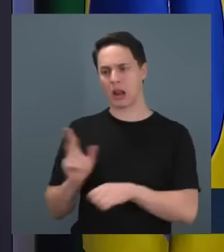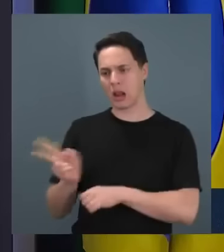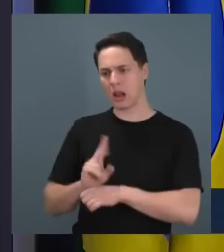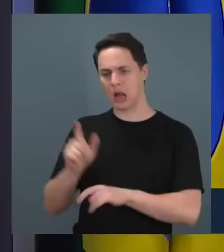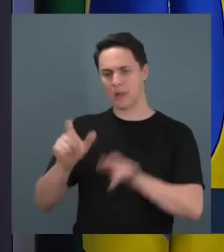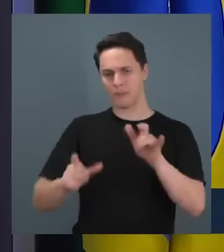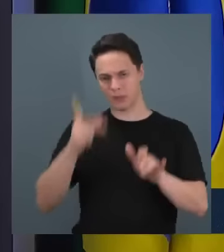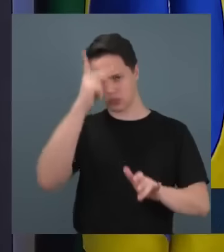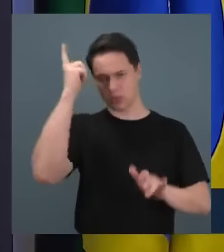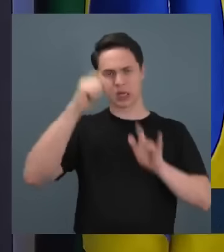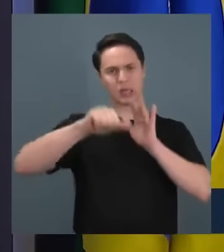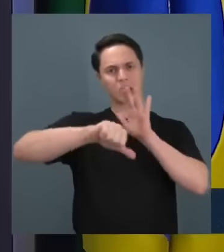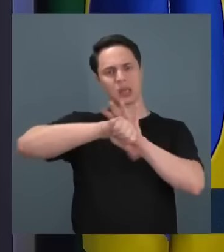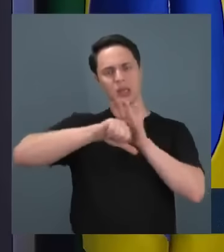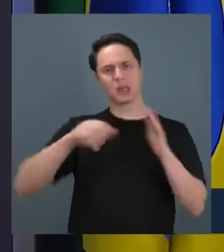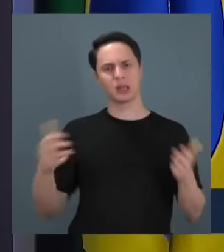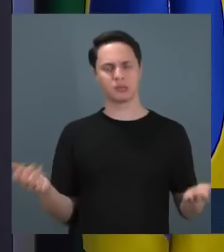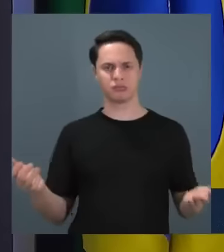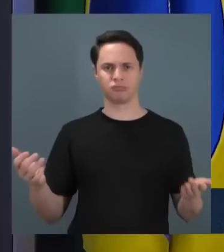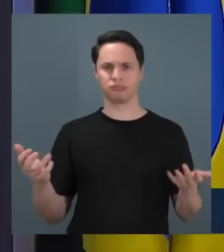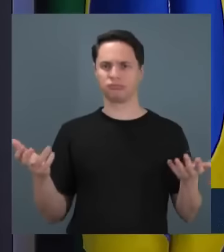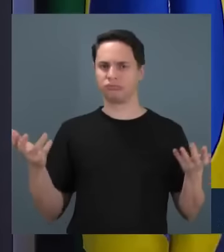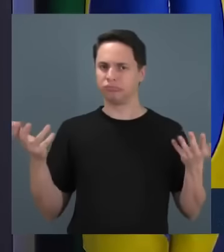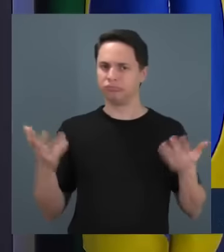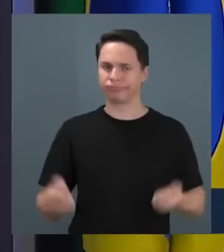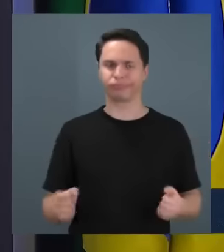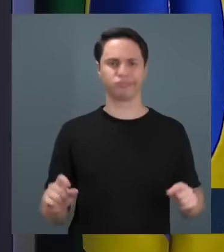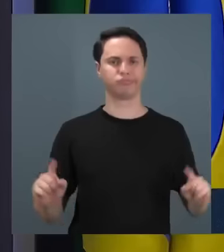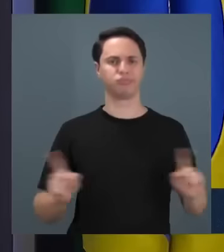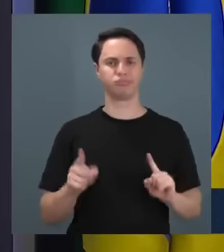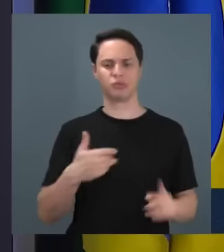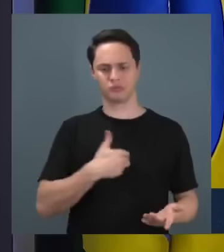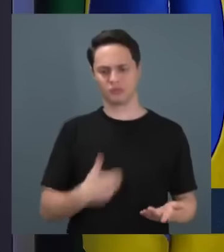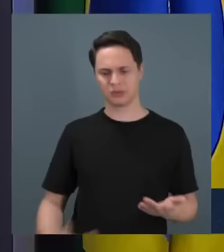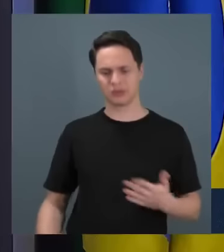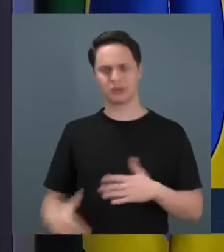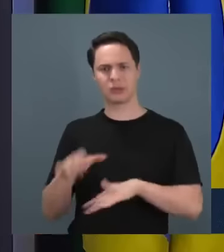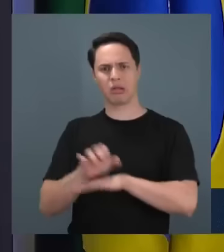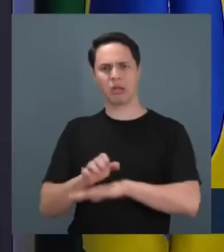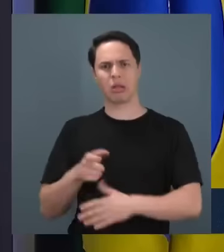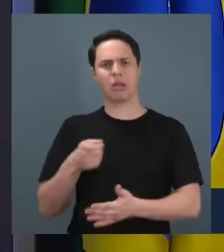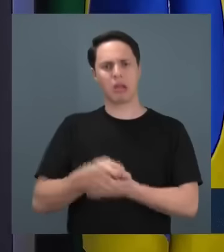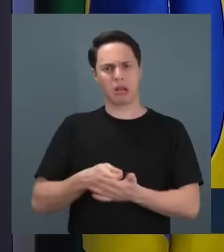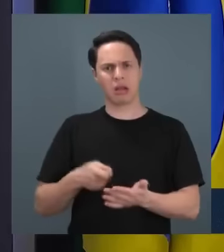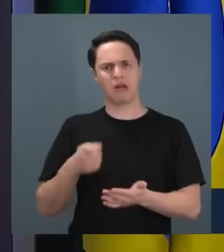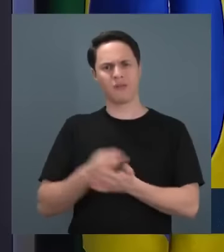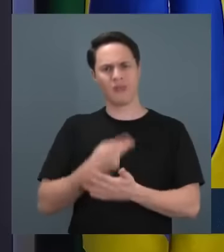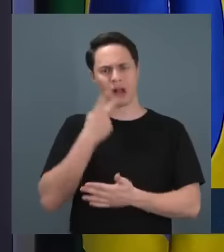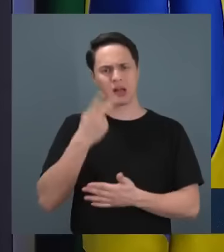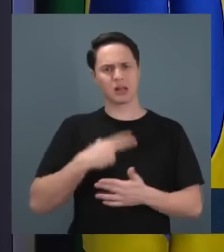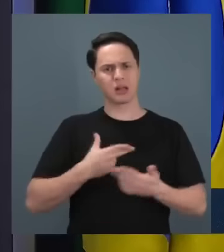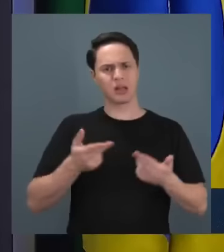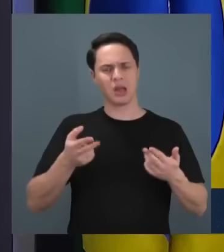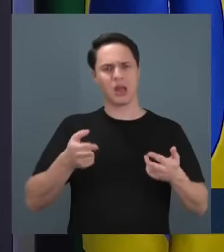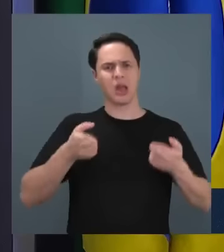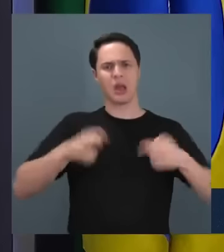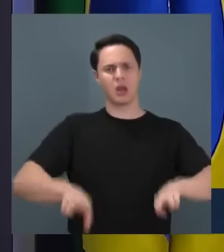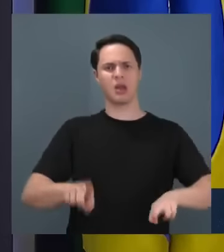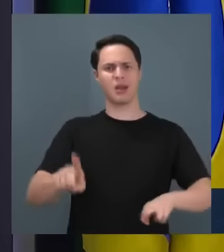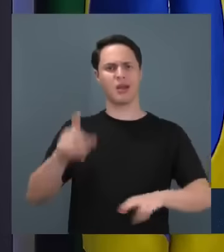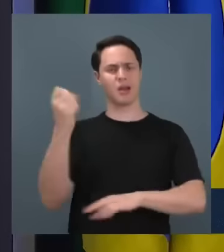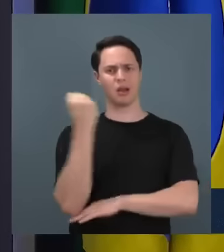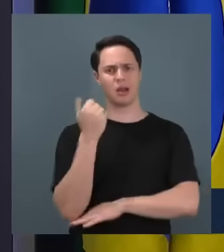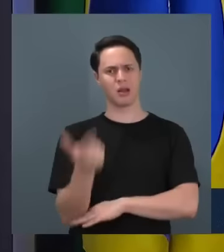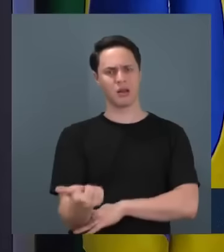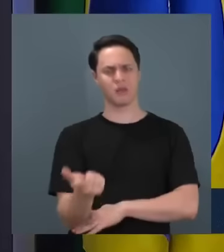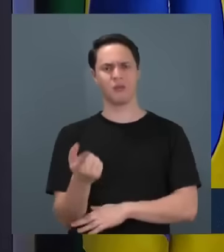criminosos. É inadmissível que o governo estadual insista em negar a gravidade da situação, enquanto o povo